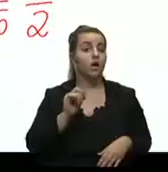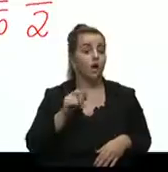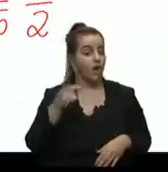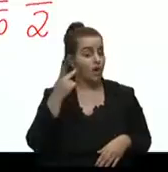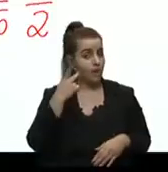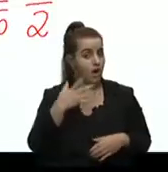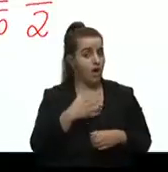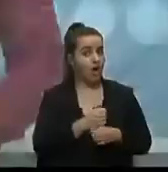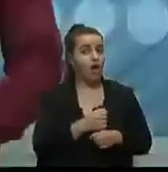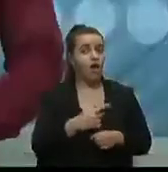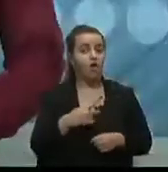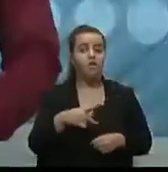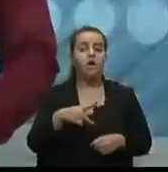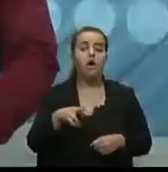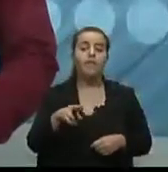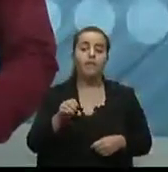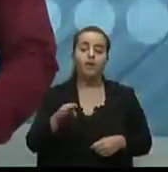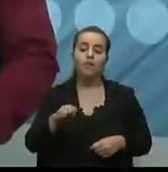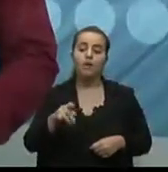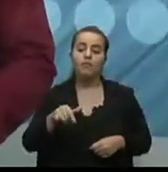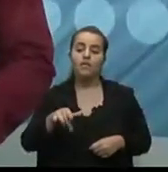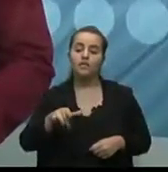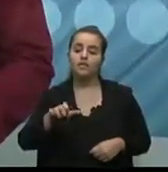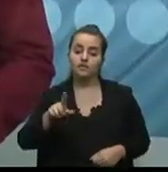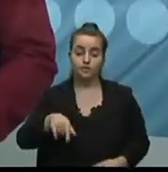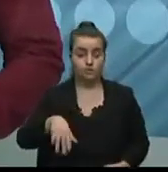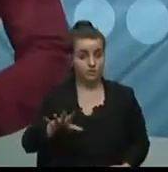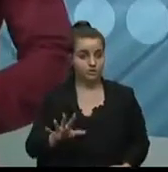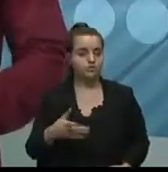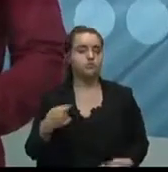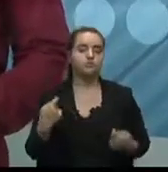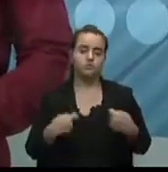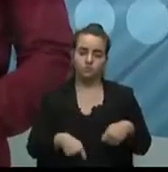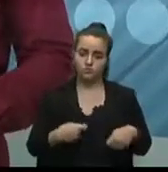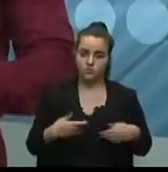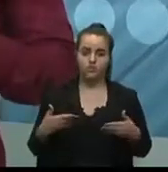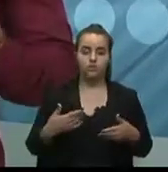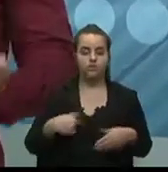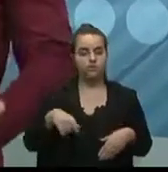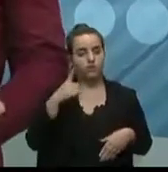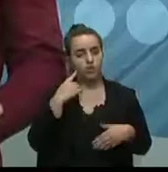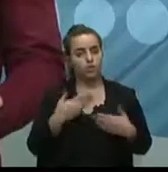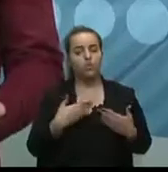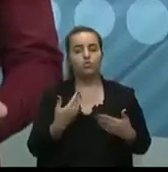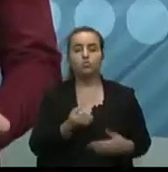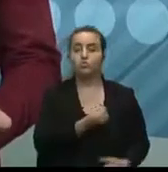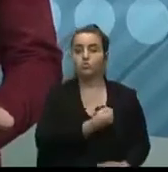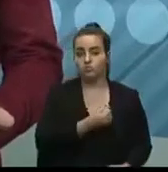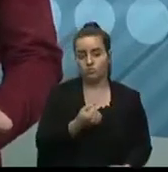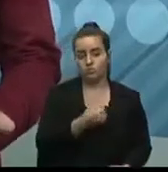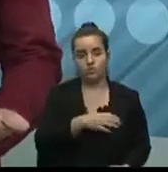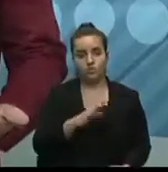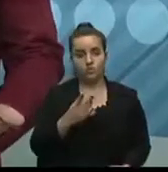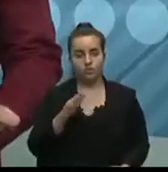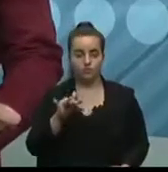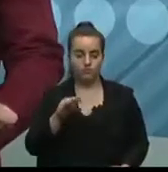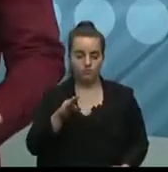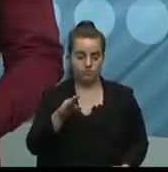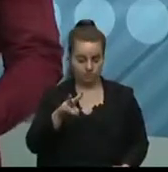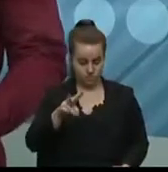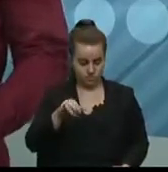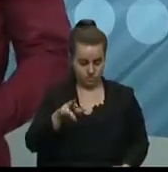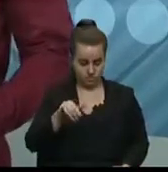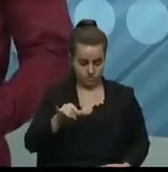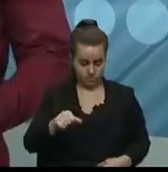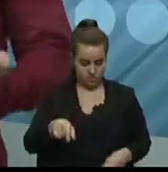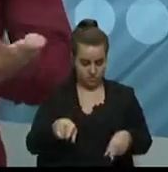para calcular a probabilidade de que um evento aconteça, eu preciso determinar o número de casos favoráveis para esse evento e